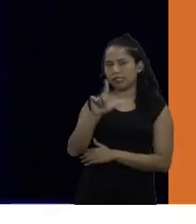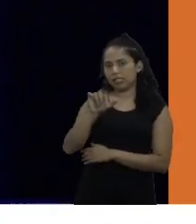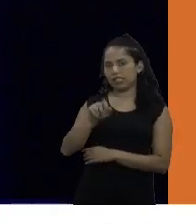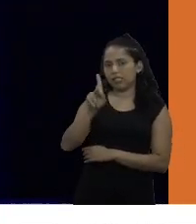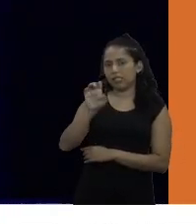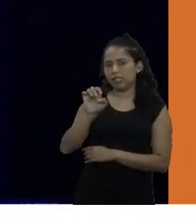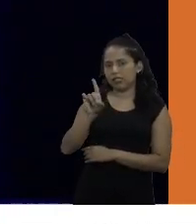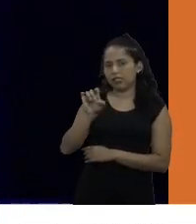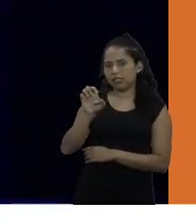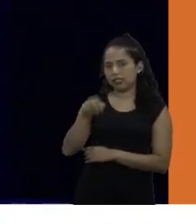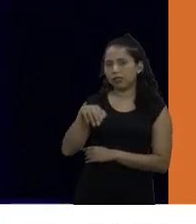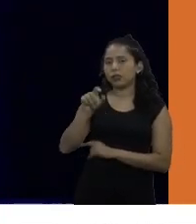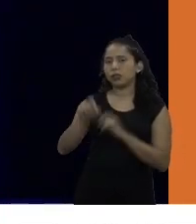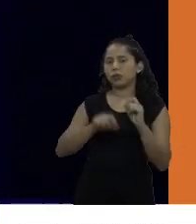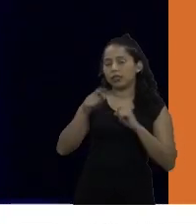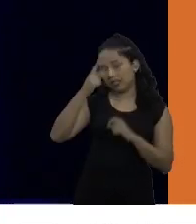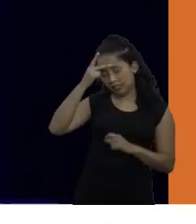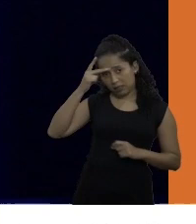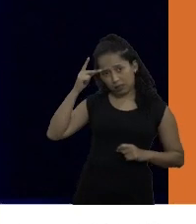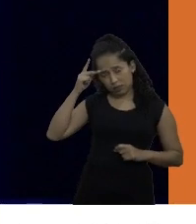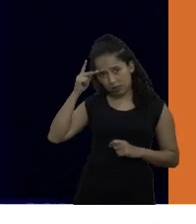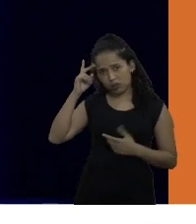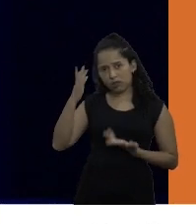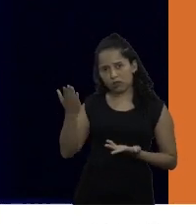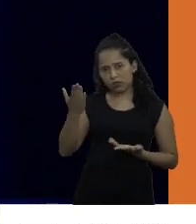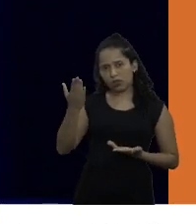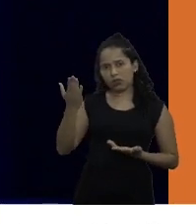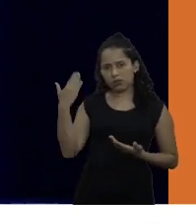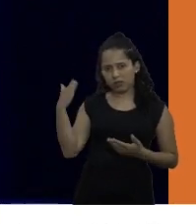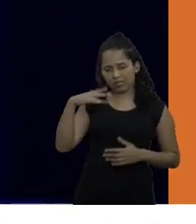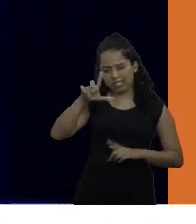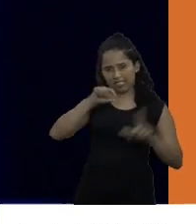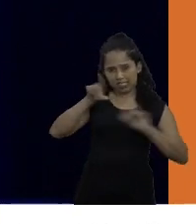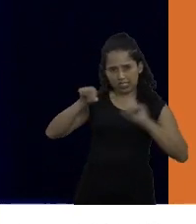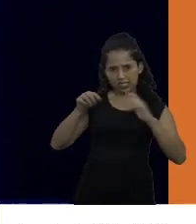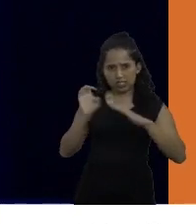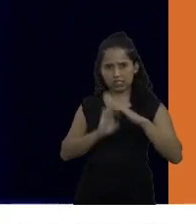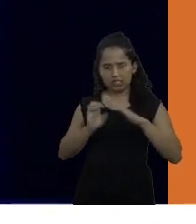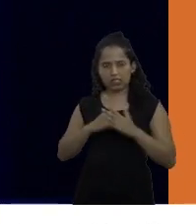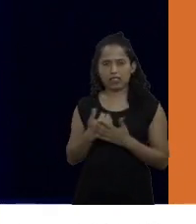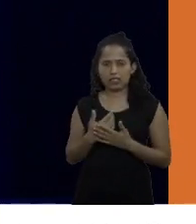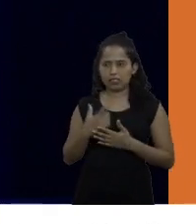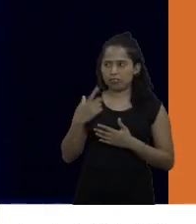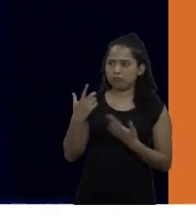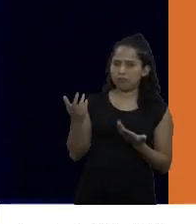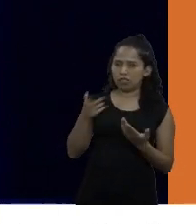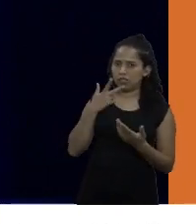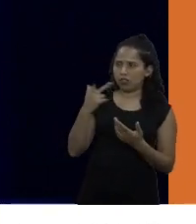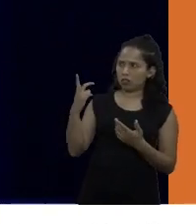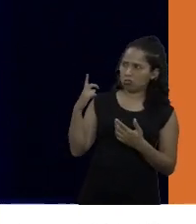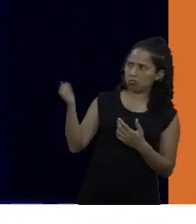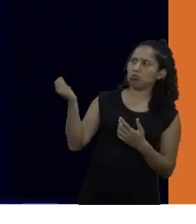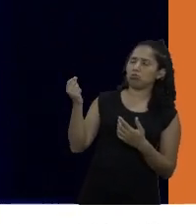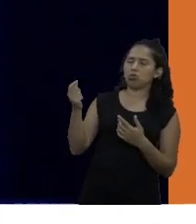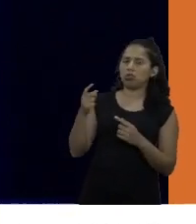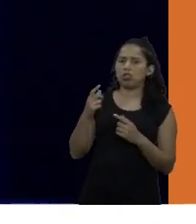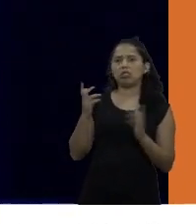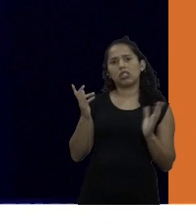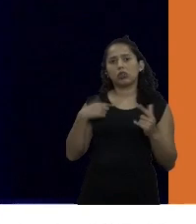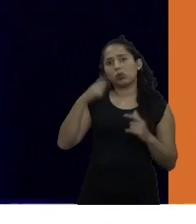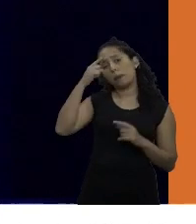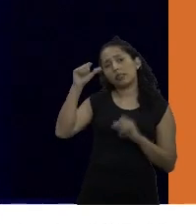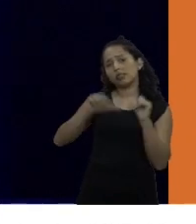assim, que uma pessoa recrutadora um ano atrás me abordou, e eu não estava pensando em mudar, mas eu falei, pô, vou fazer umas perguntas